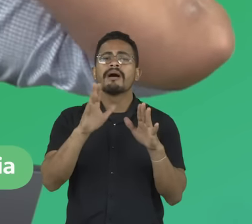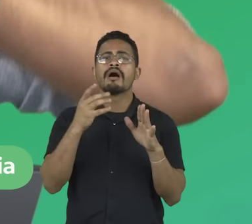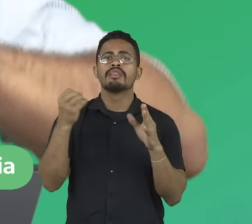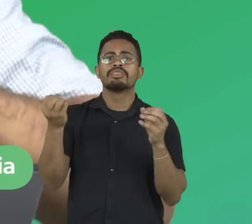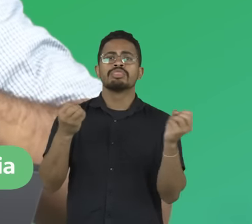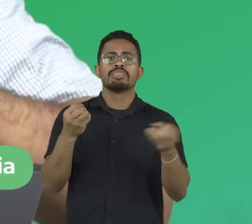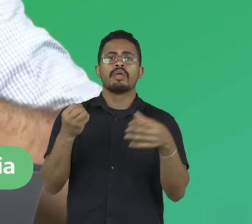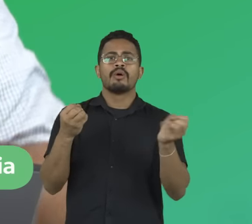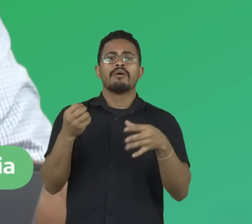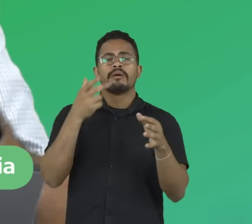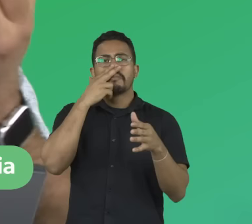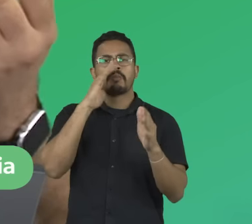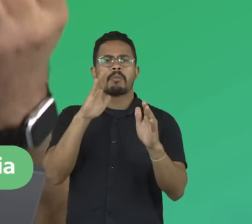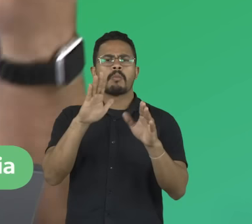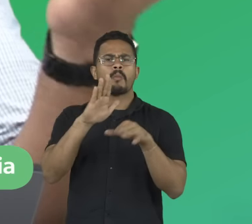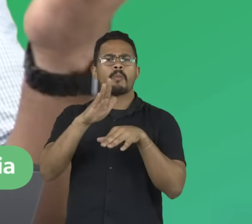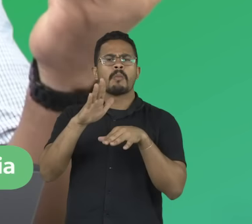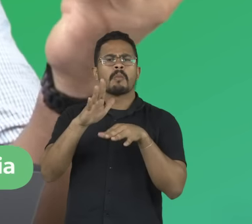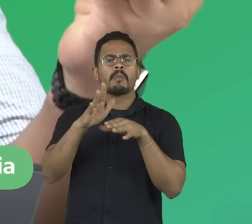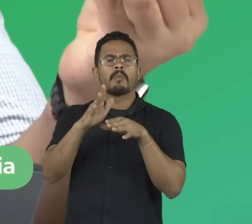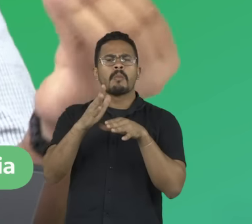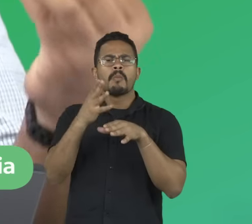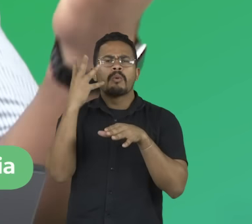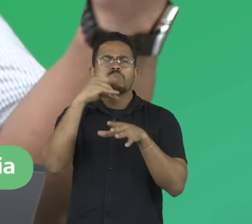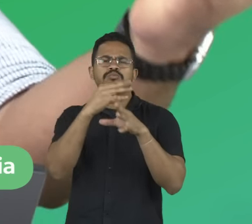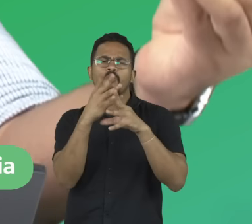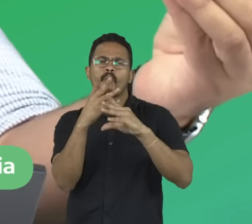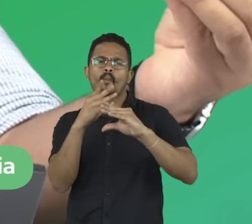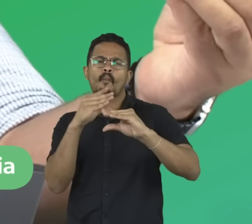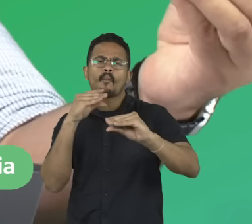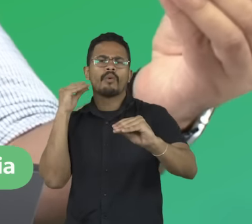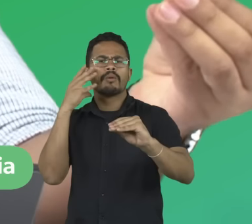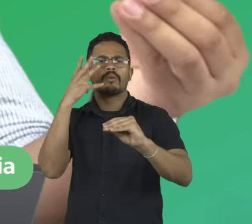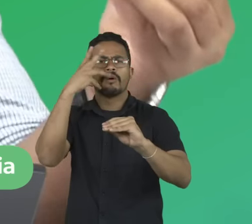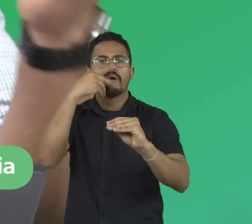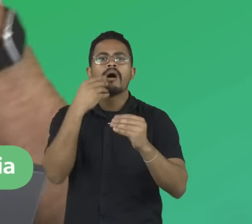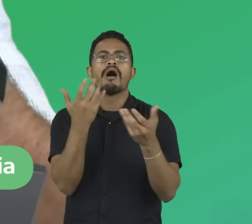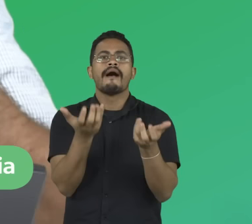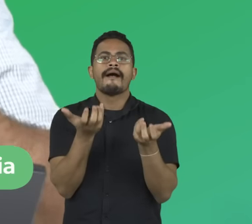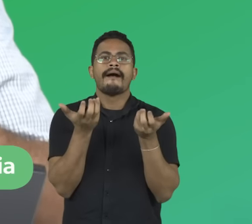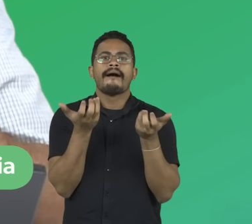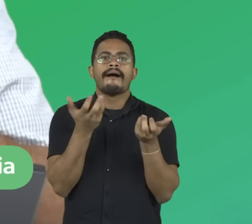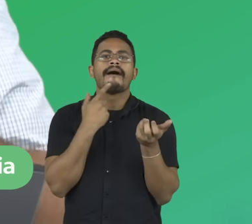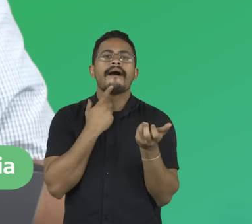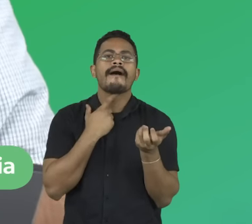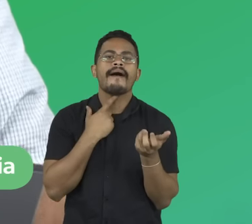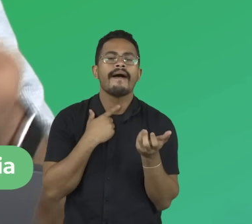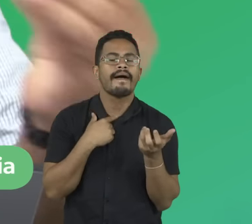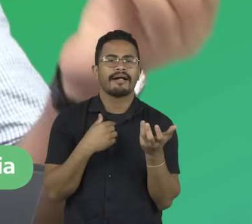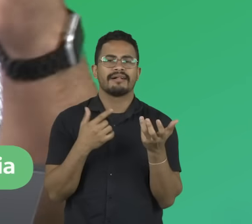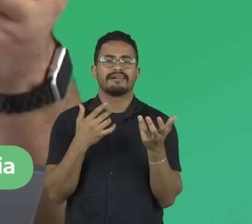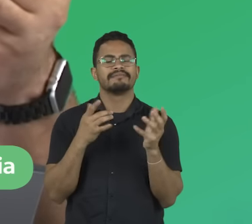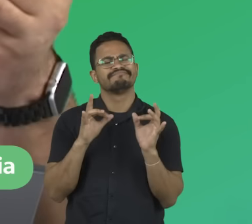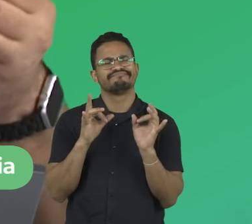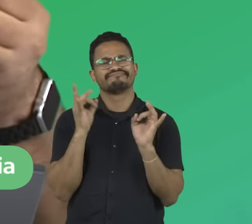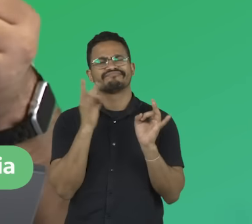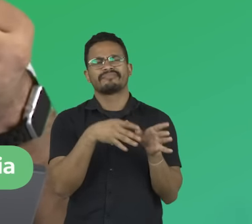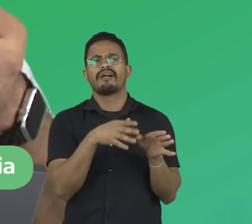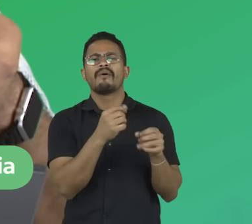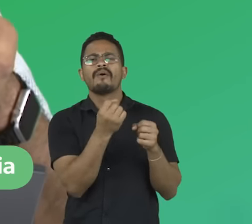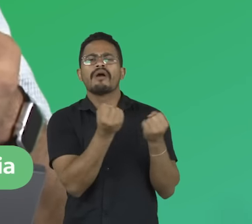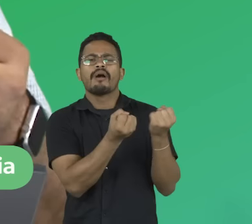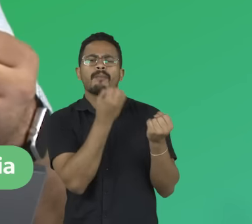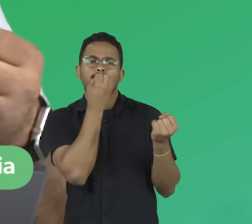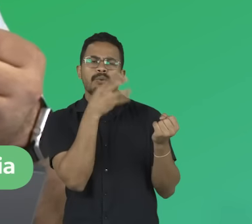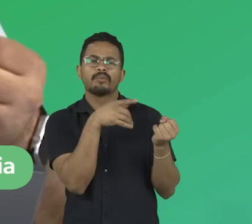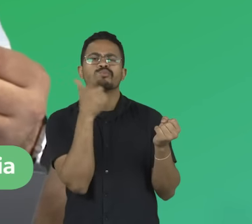visualmente agradável. Então, na busca por um design mais moderno, você acaba lançando mão de buscar o novo em troca do